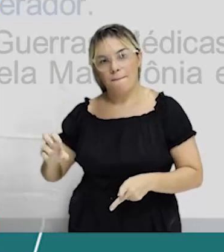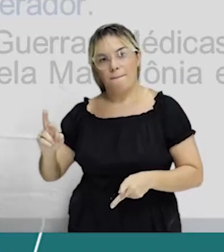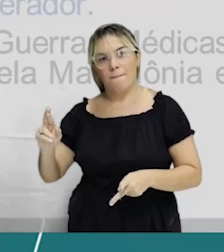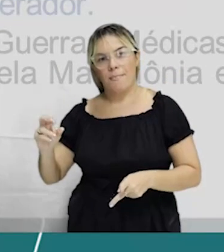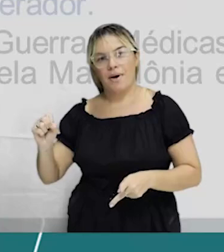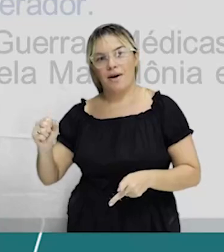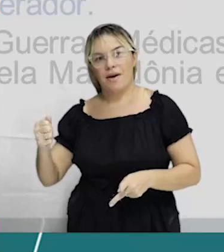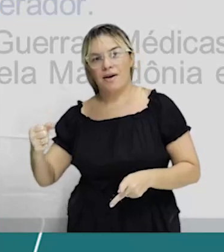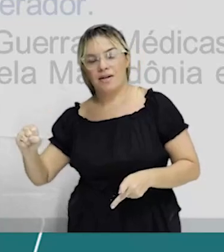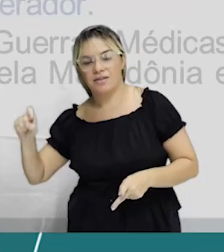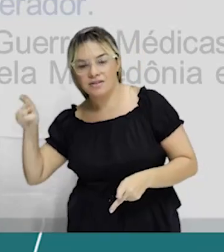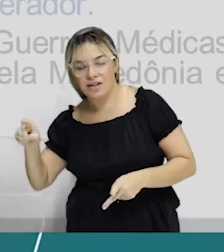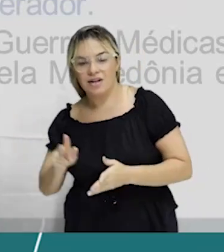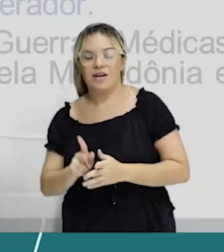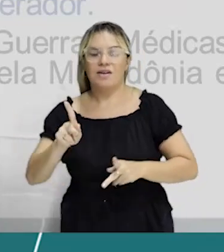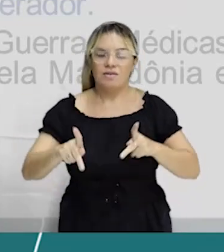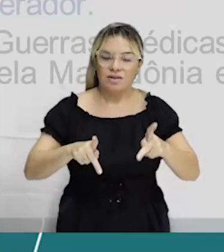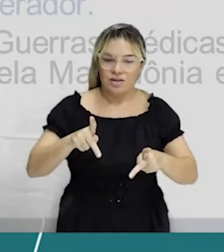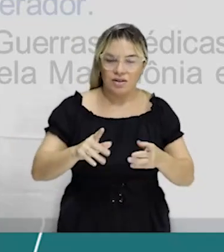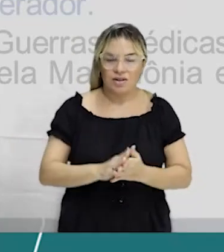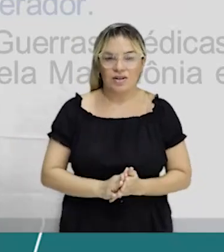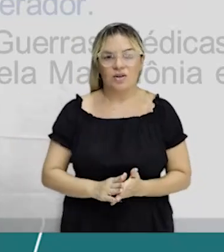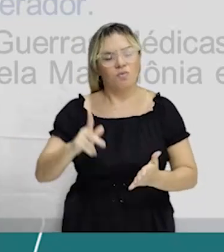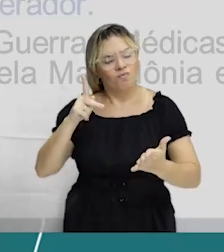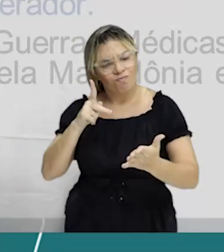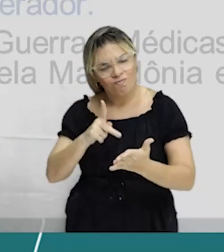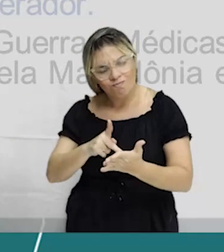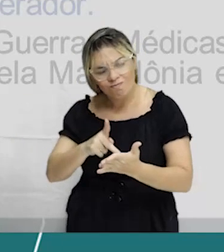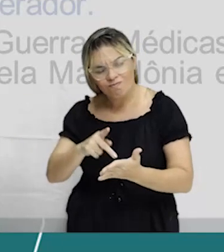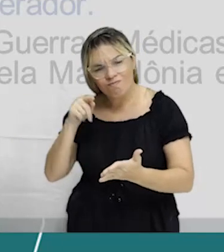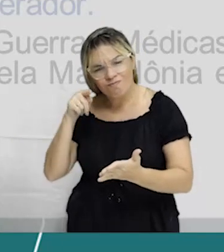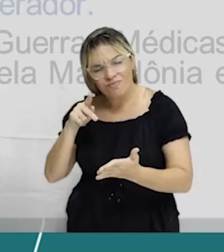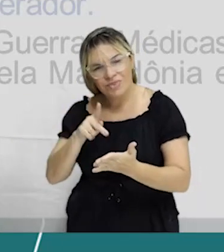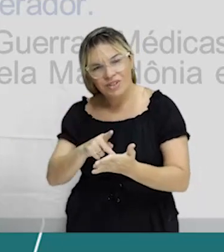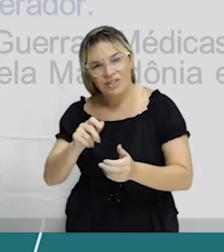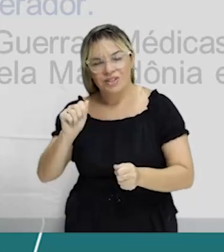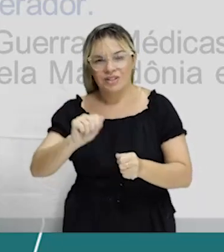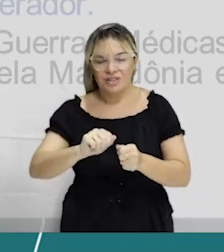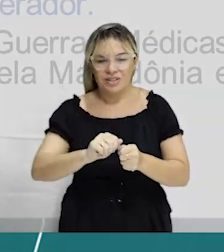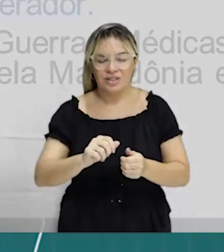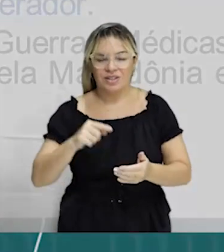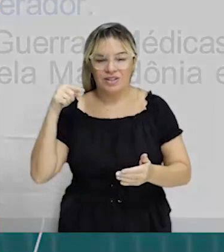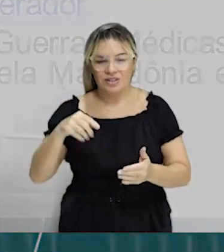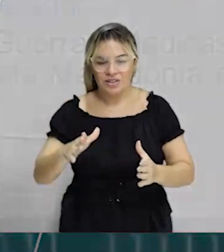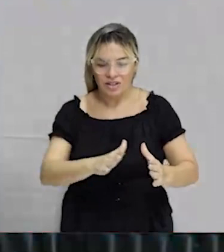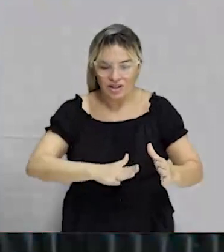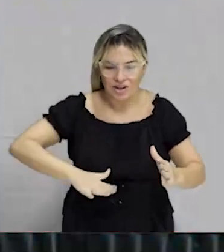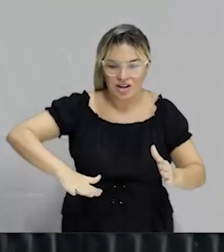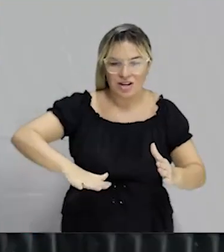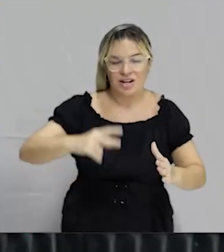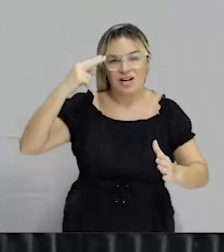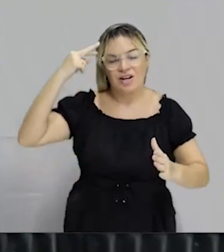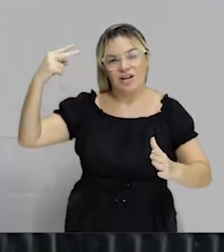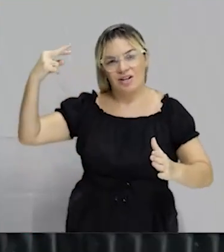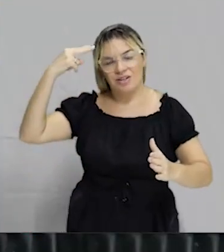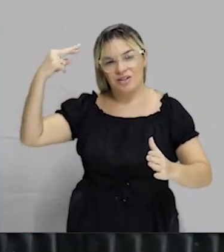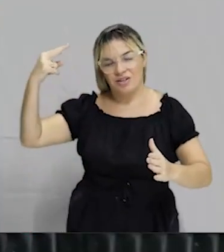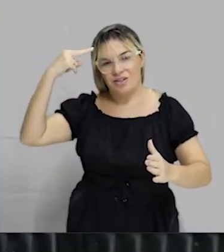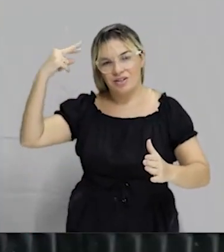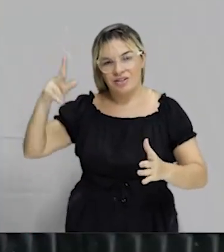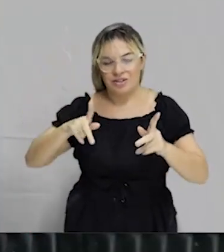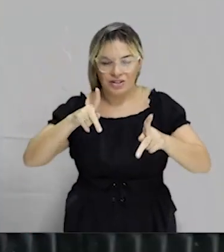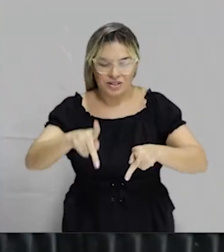persa. Na verdade, uma civilização que ela faz parte ali daquela história